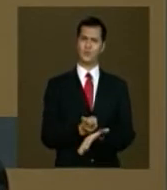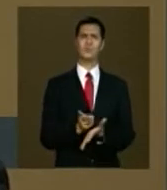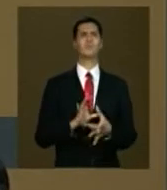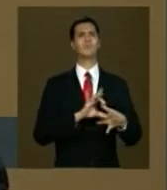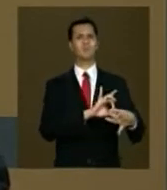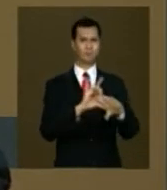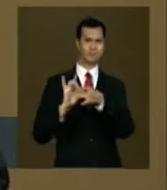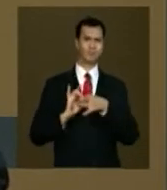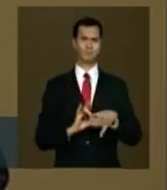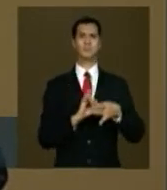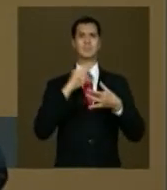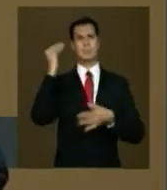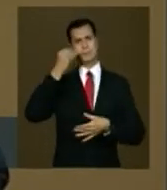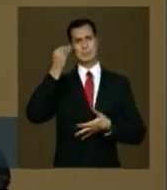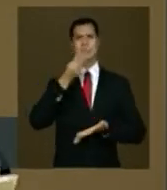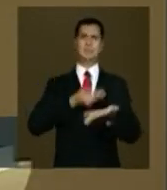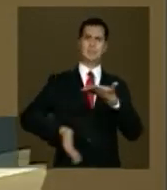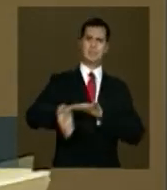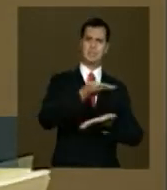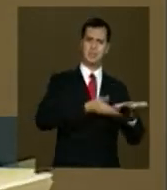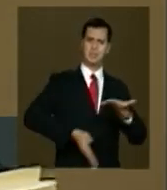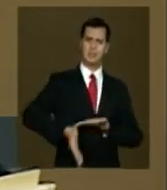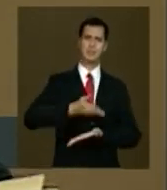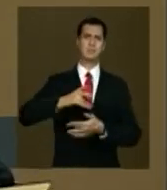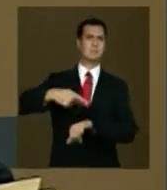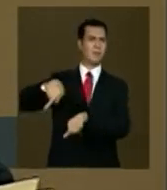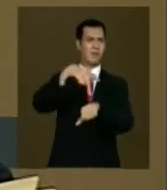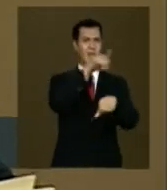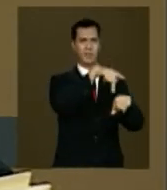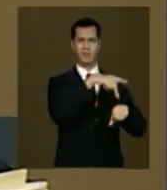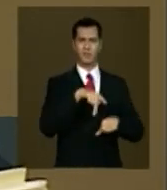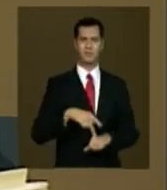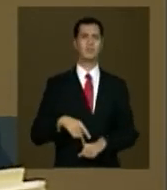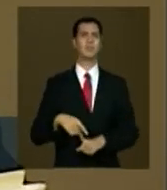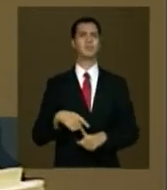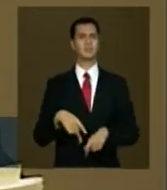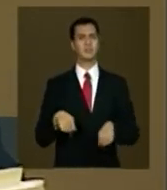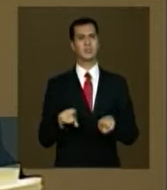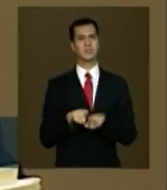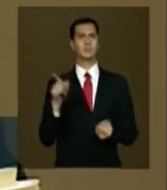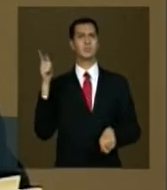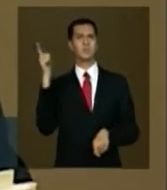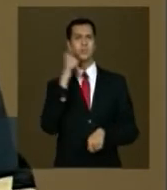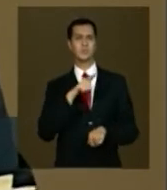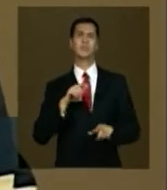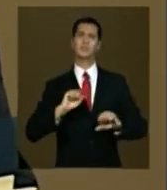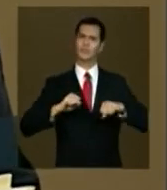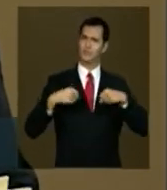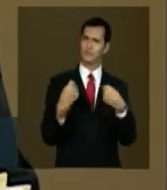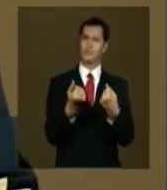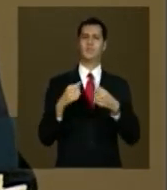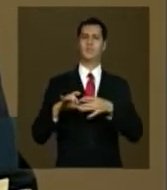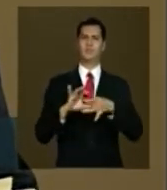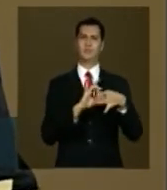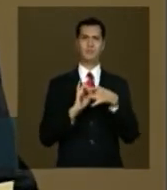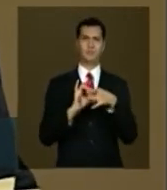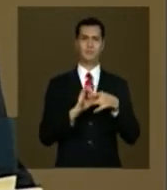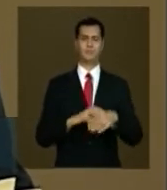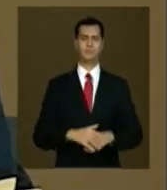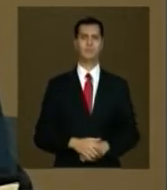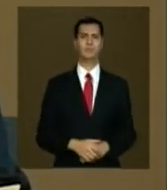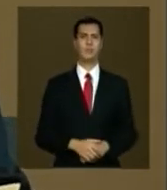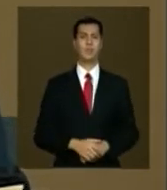experiências e de partilhando com os senhores fortalecendo a agenda sulsul eh seja pela nossa